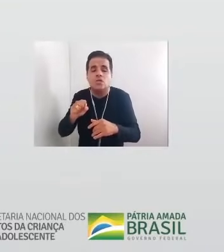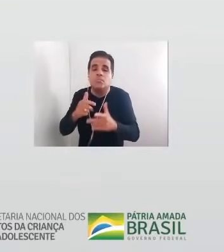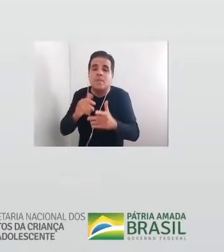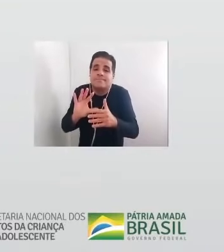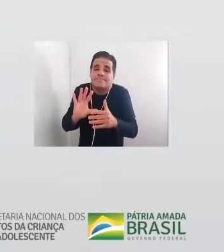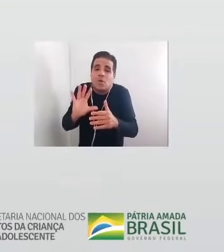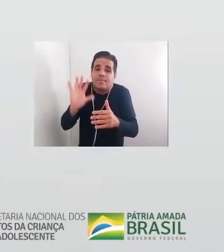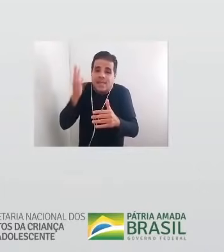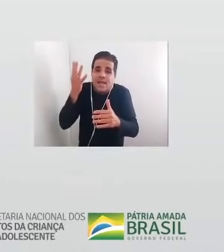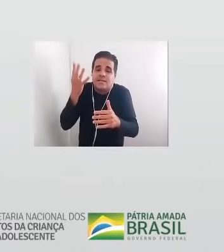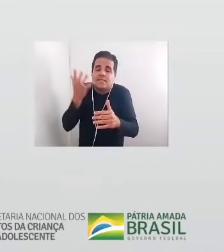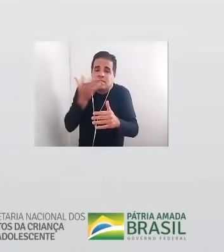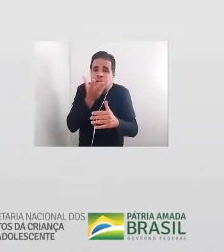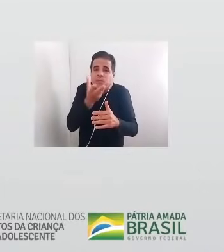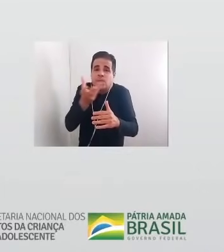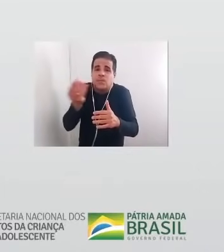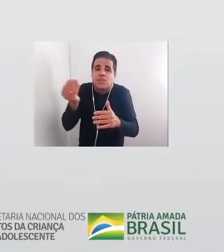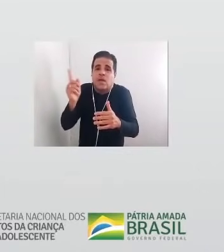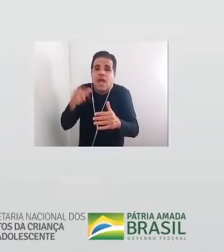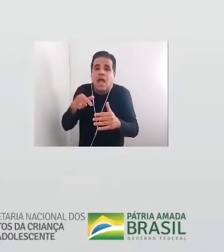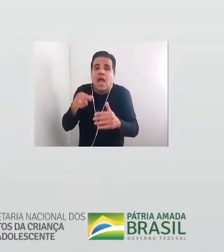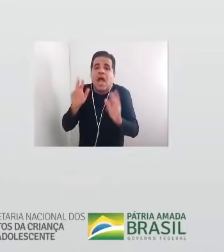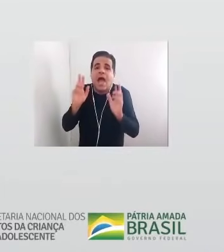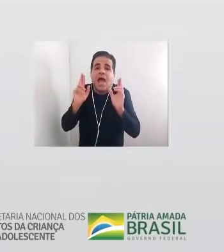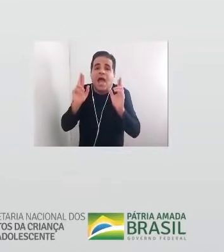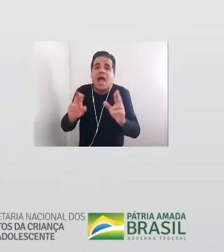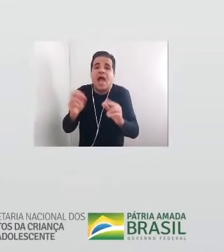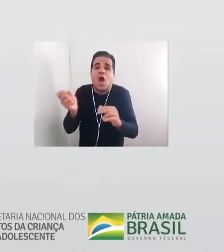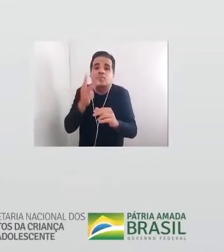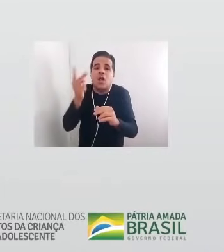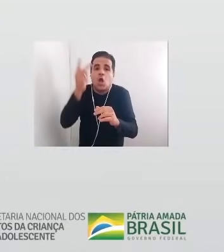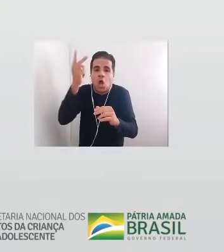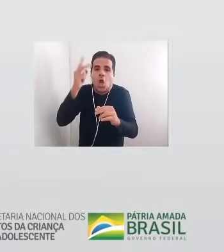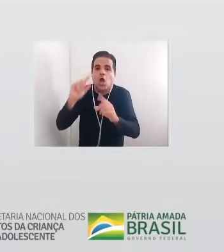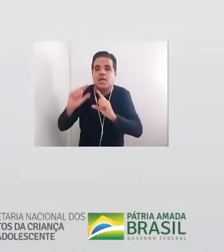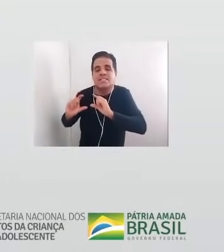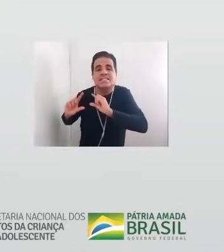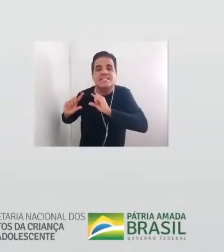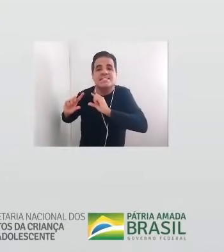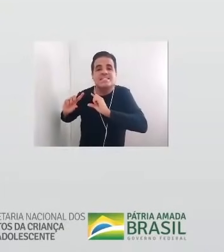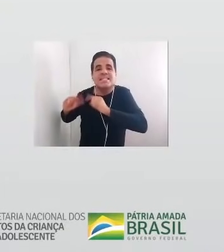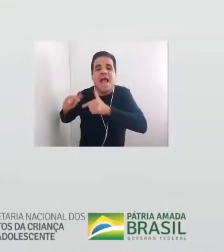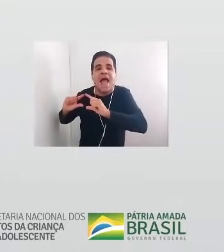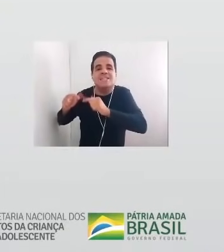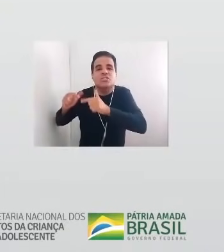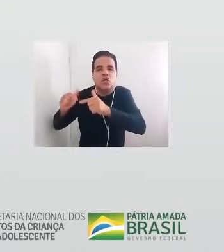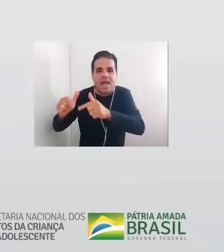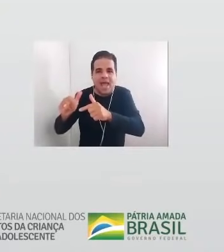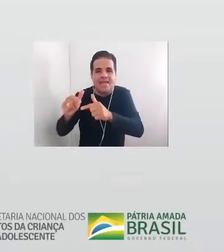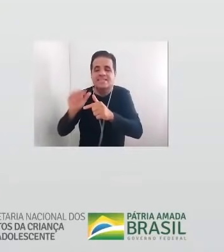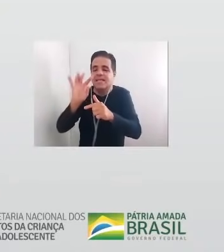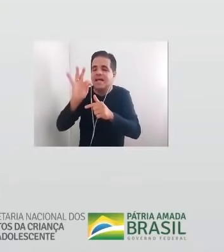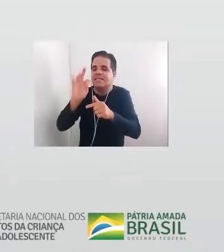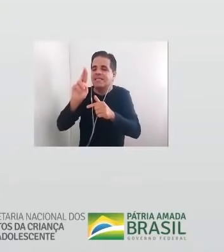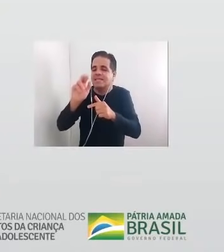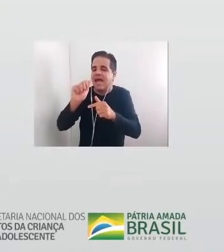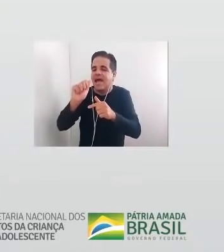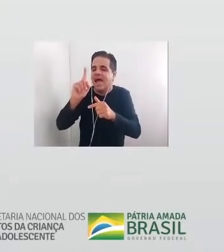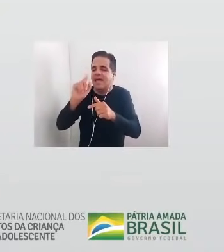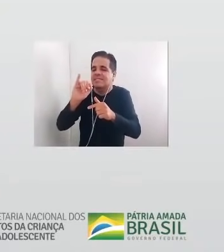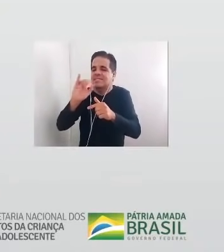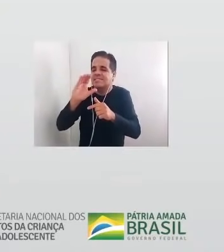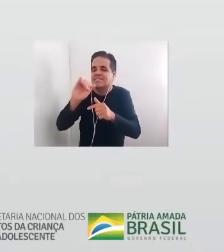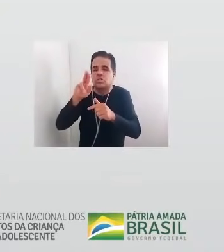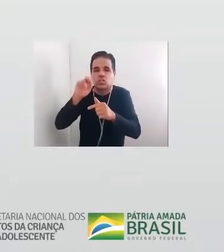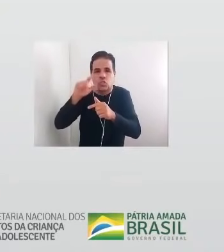nós mencionamos, é a que diz respeito aos valores tradicionais. O próprio conceito da palavra tradicional, aquilo que se estende